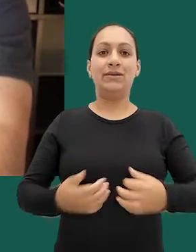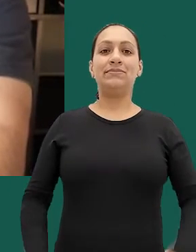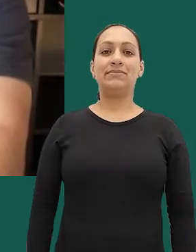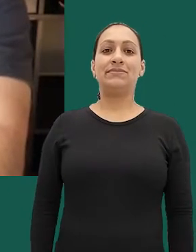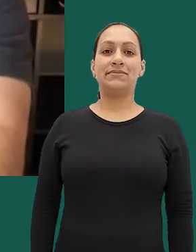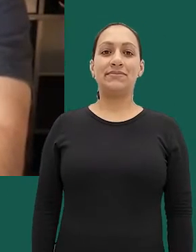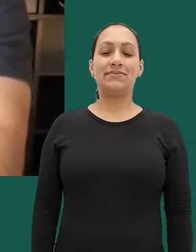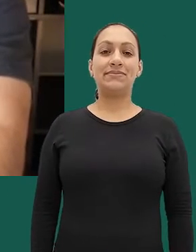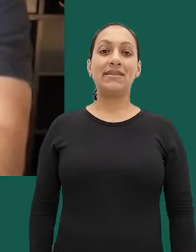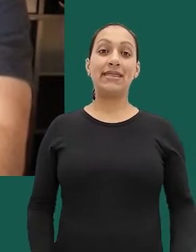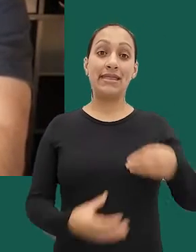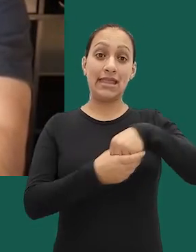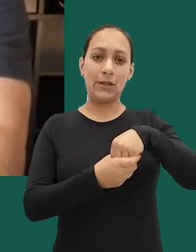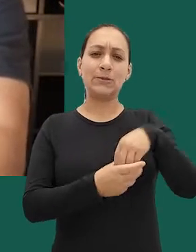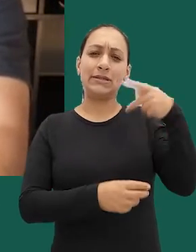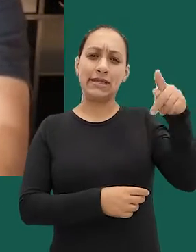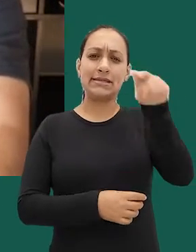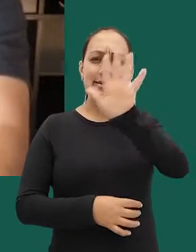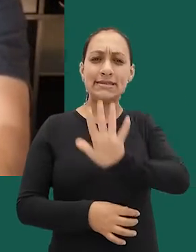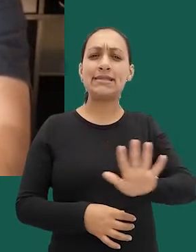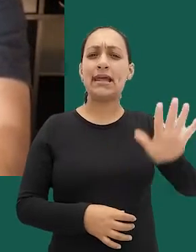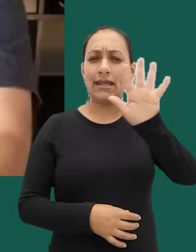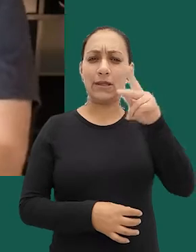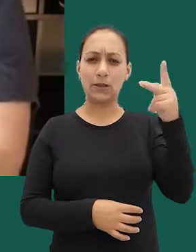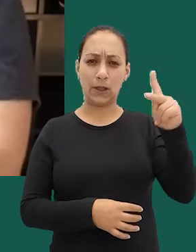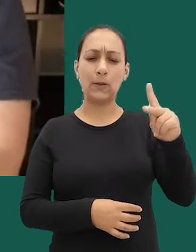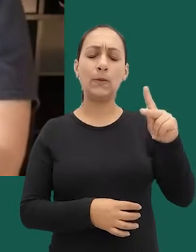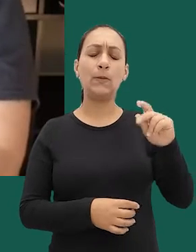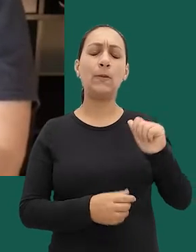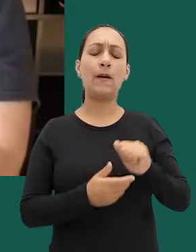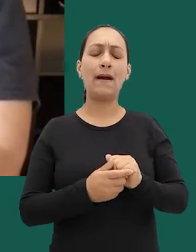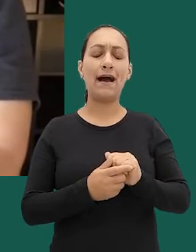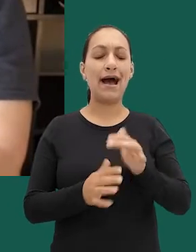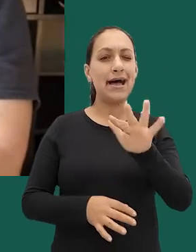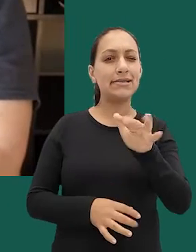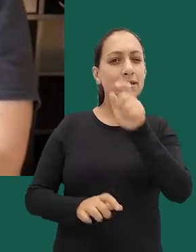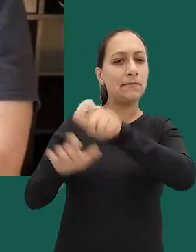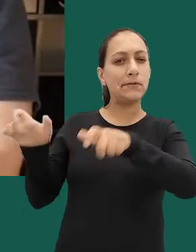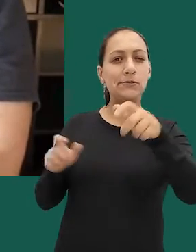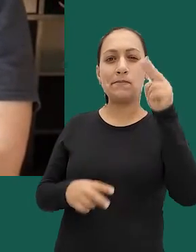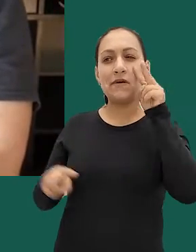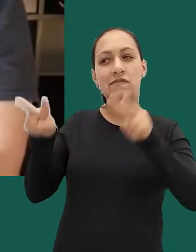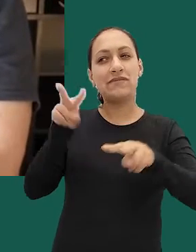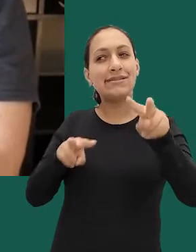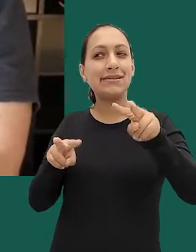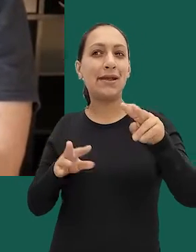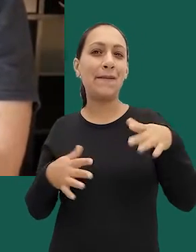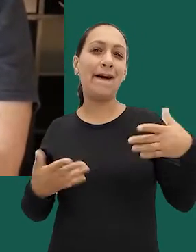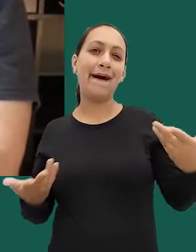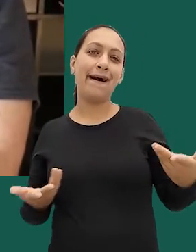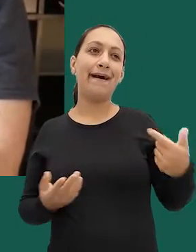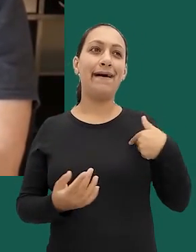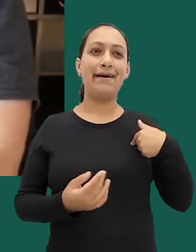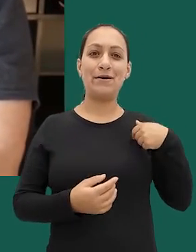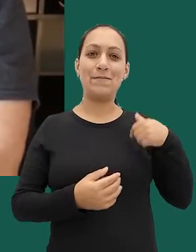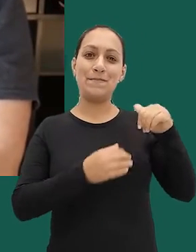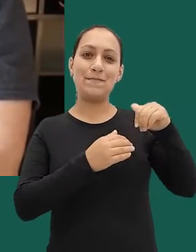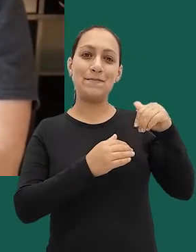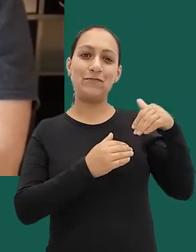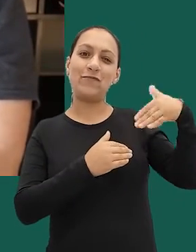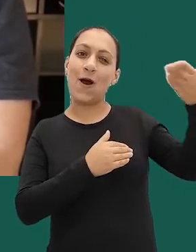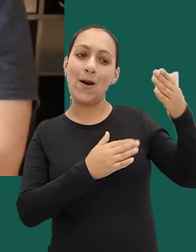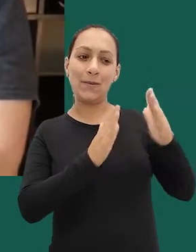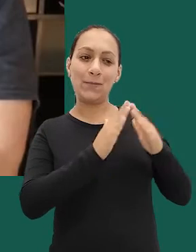E Sim. Dentro desse teu cenário, assim, porque as pessoas às vezes têm uma visão meio glamourosa de que morar fora é super legal, a gente posta